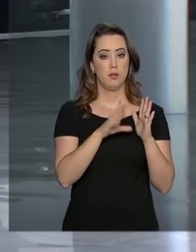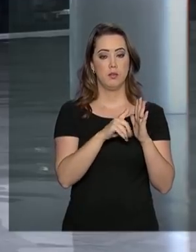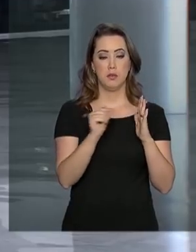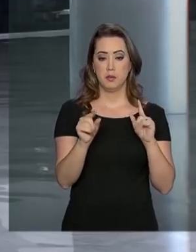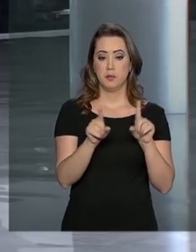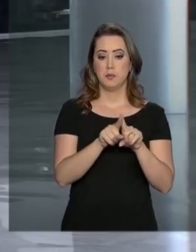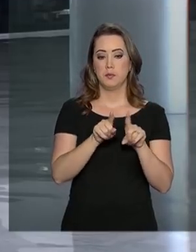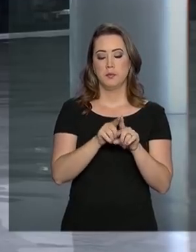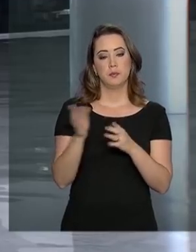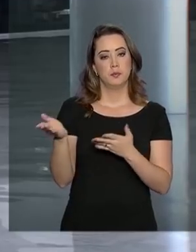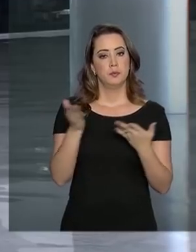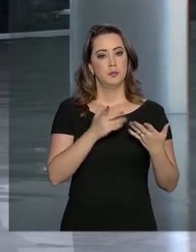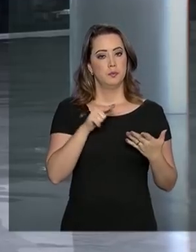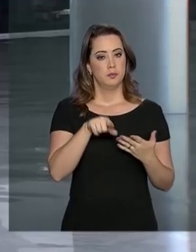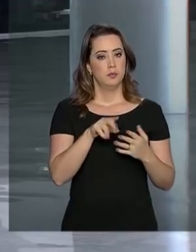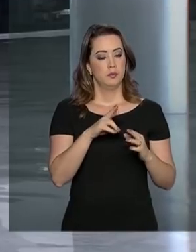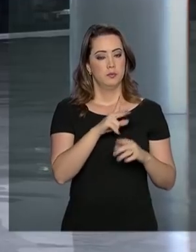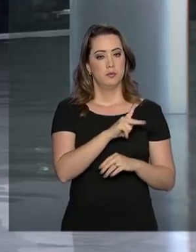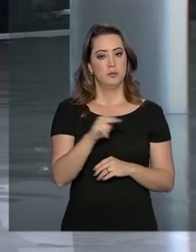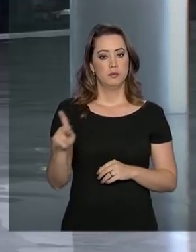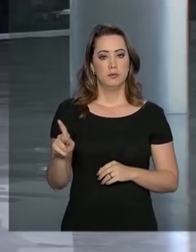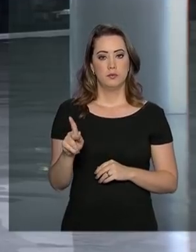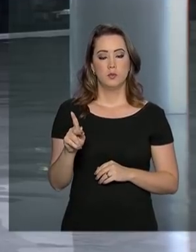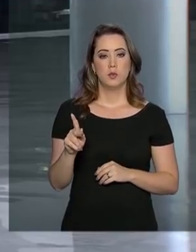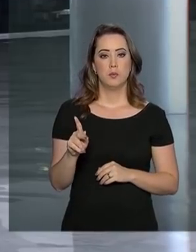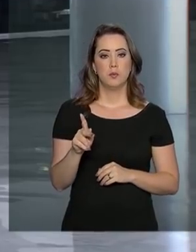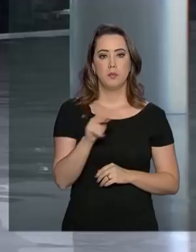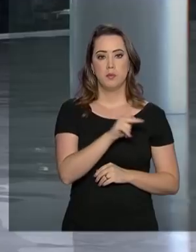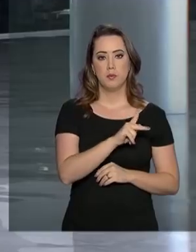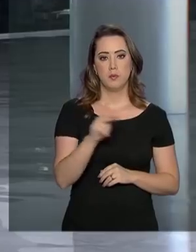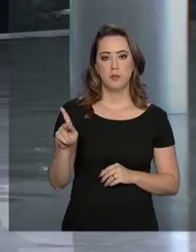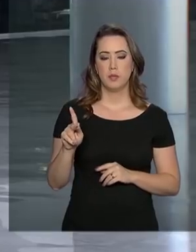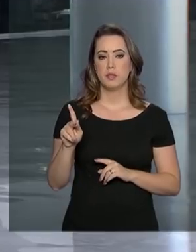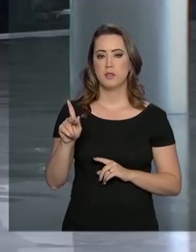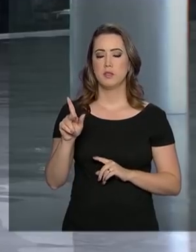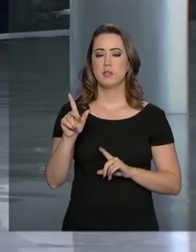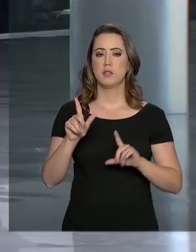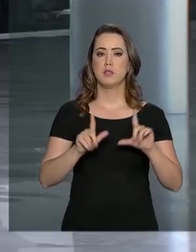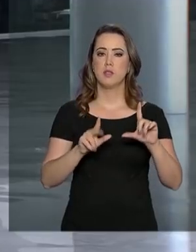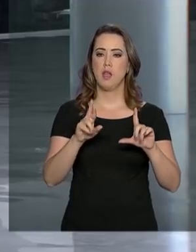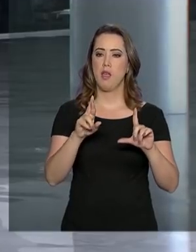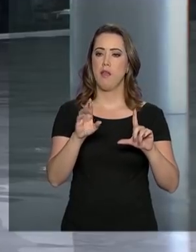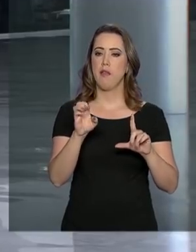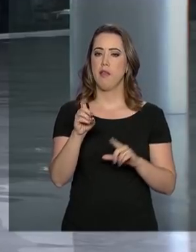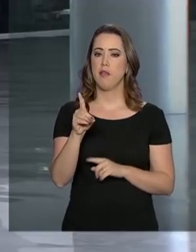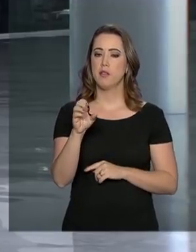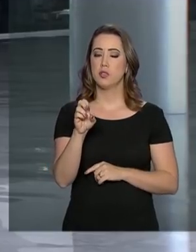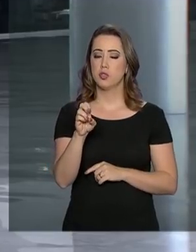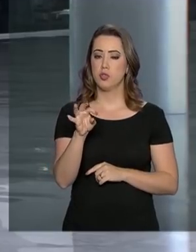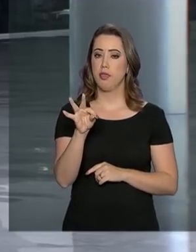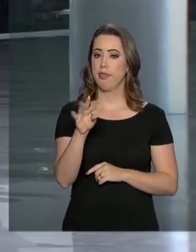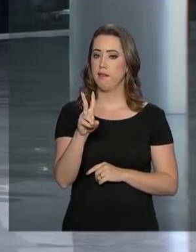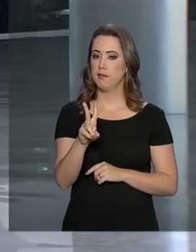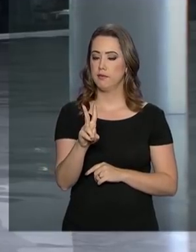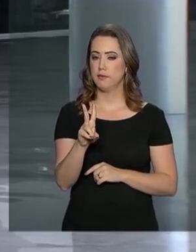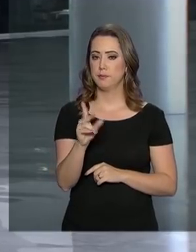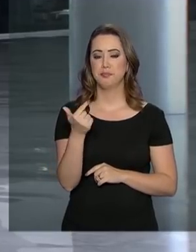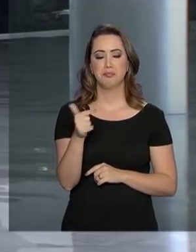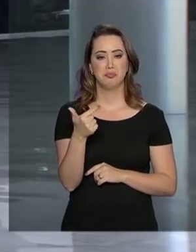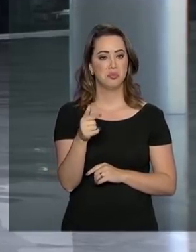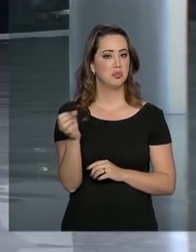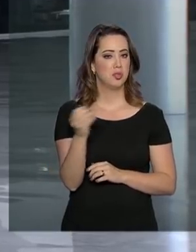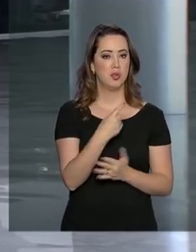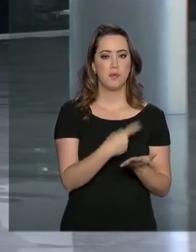também recebeu o presidente de uma emissora de televisão, da Rede TV. Portanto, não houve ainda atualização da agenda, não há